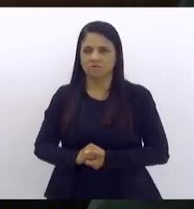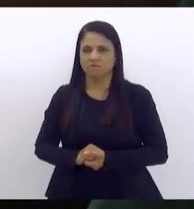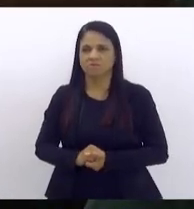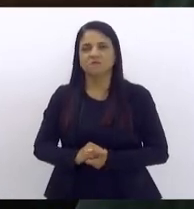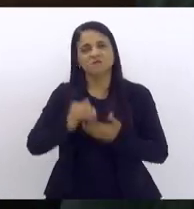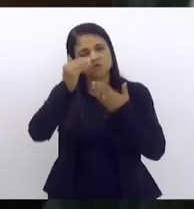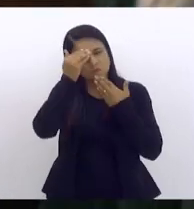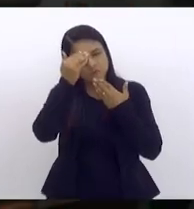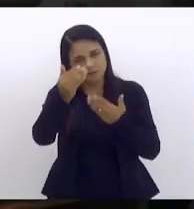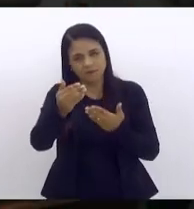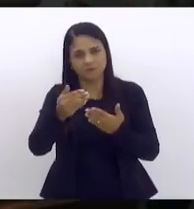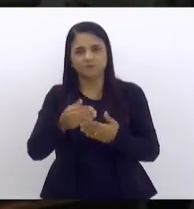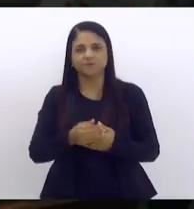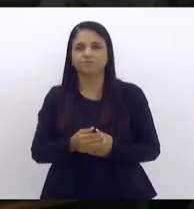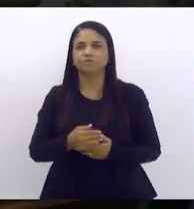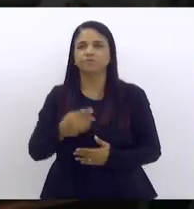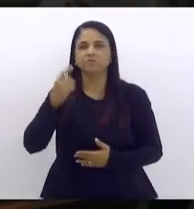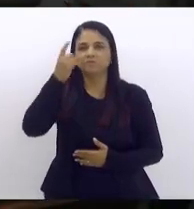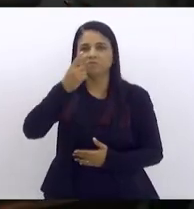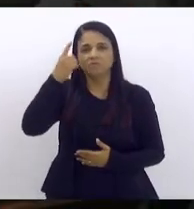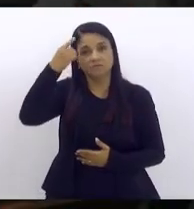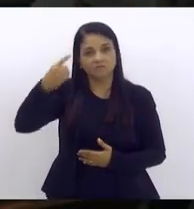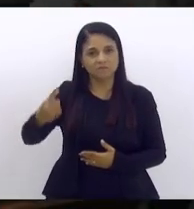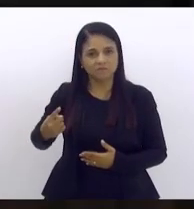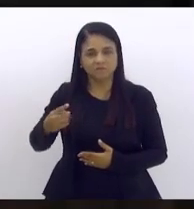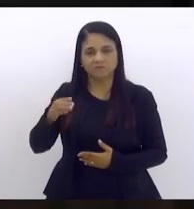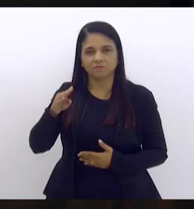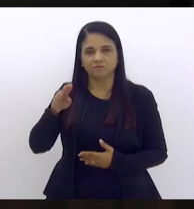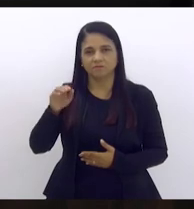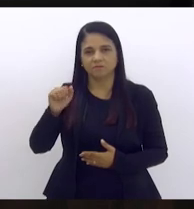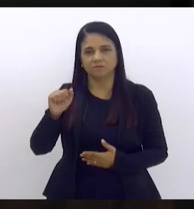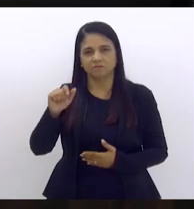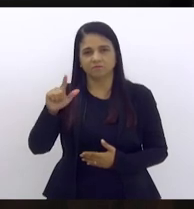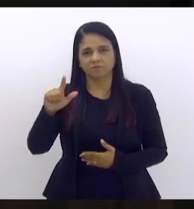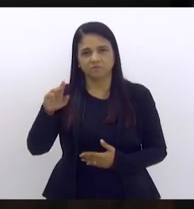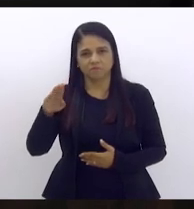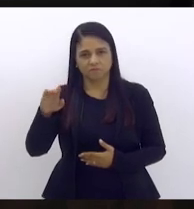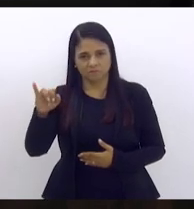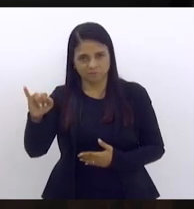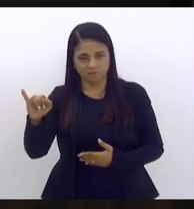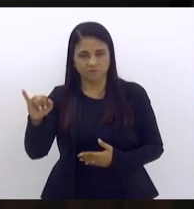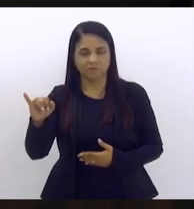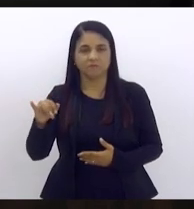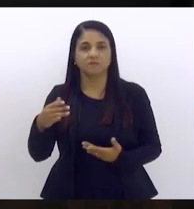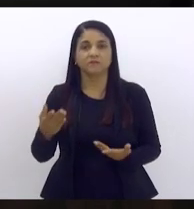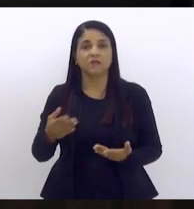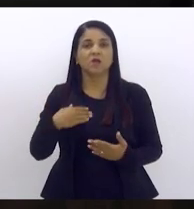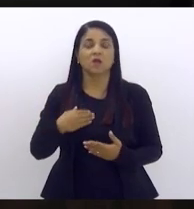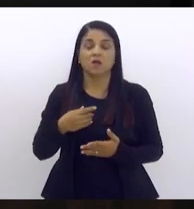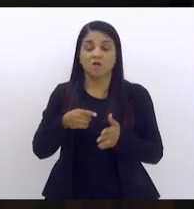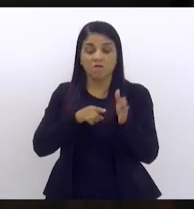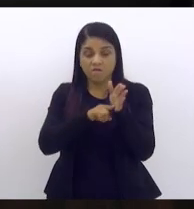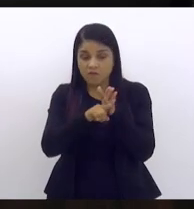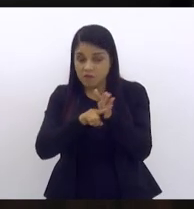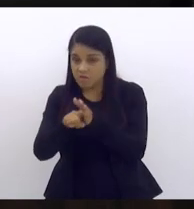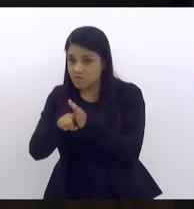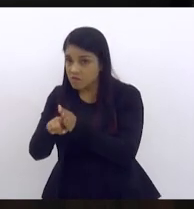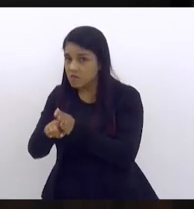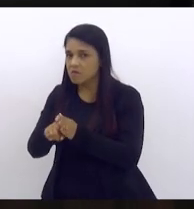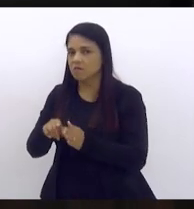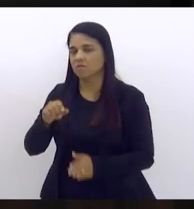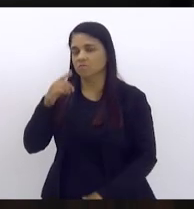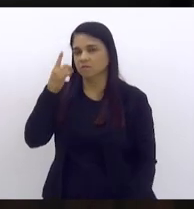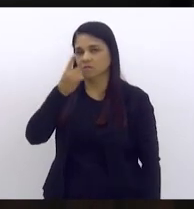Muito obrigado. Deputada Dani Balbi, mas verifique essa possibilidade, deputado Anderson, porque não é possível que ninguém naquele